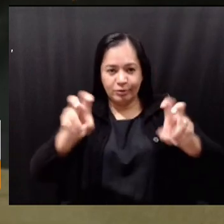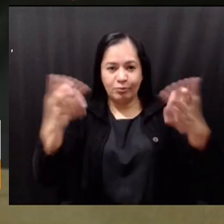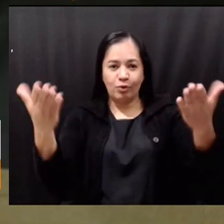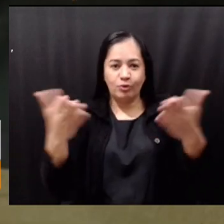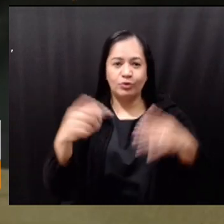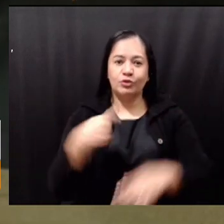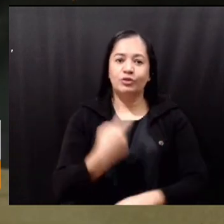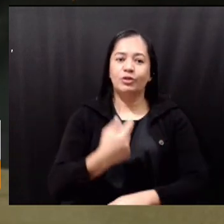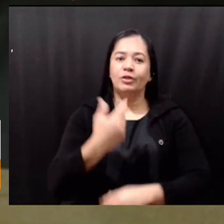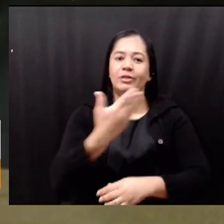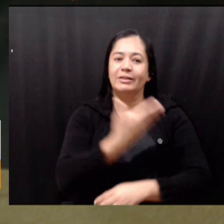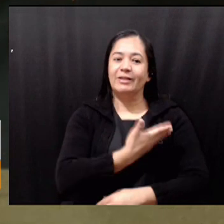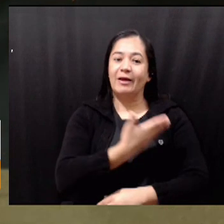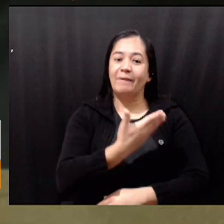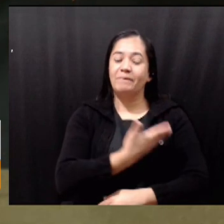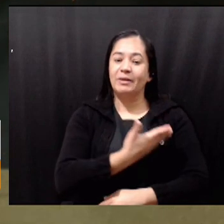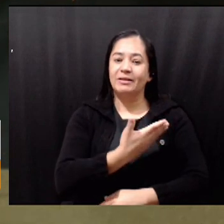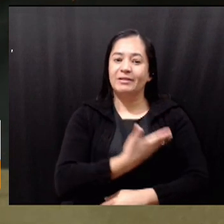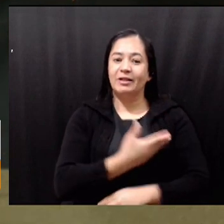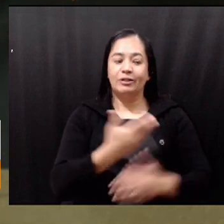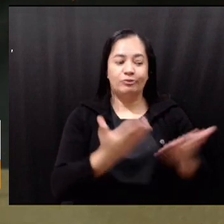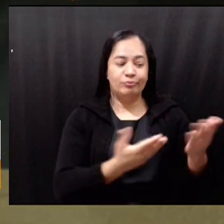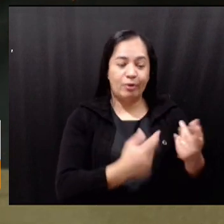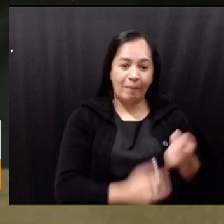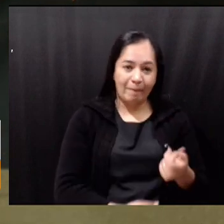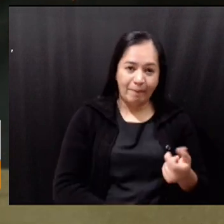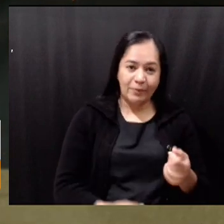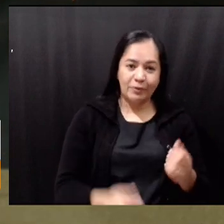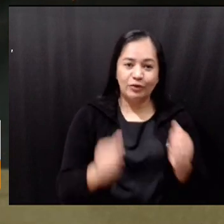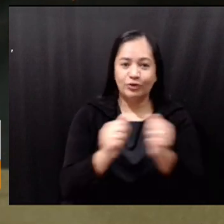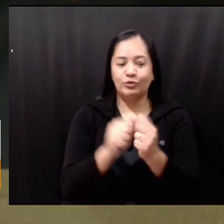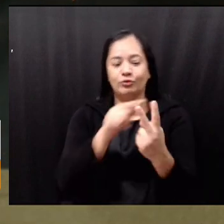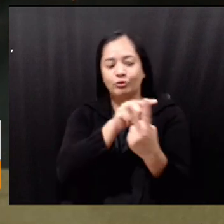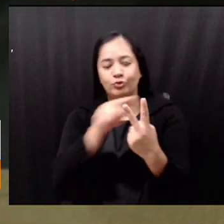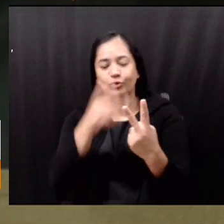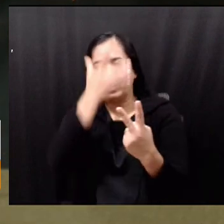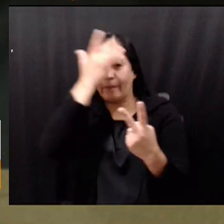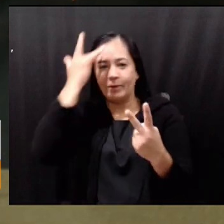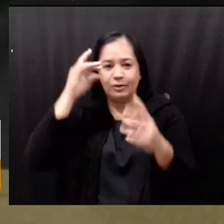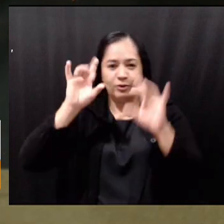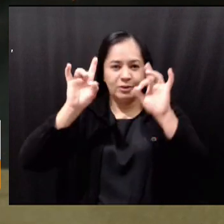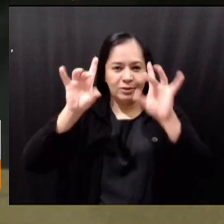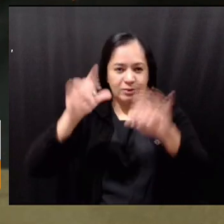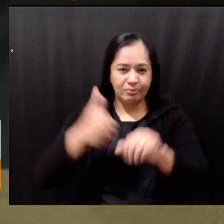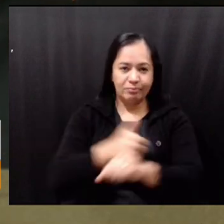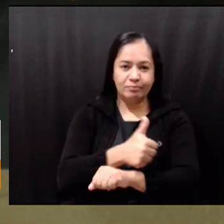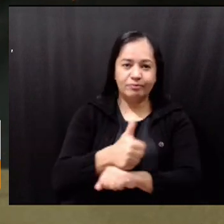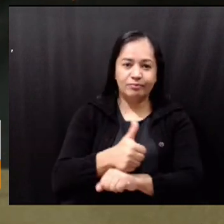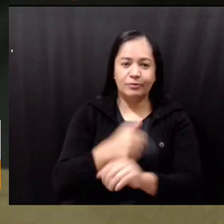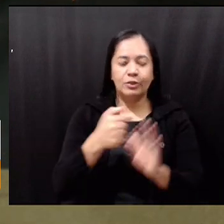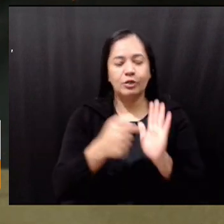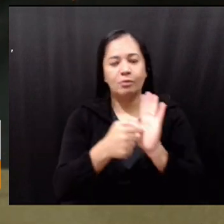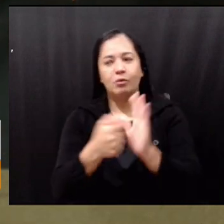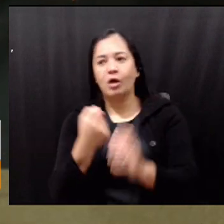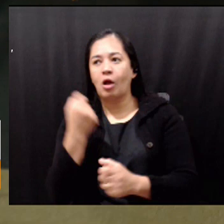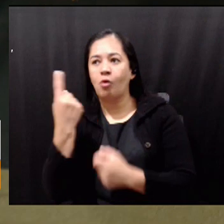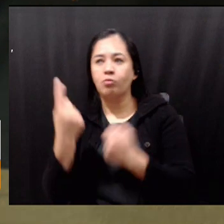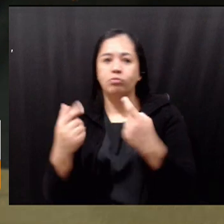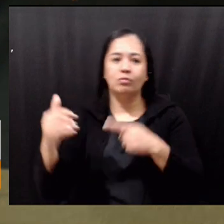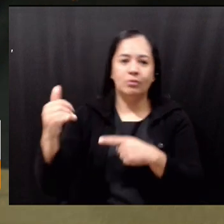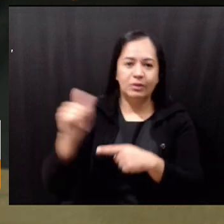baixa manutenção, com 2 especialistas que mostram para a gente alguns caminhos, né, e uns pontos aí que a gente deve ficar